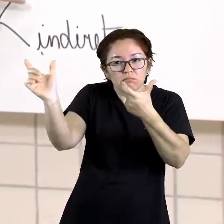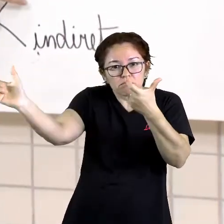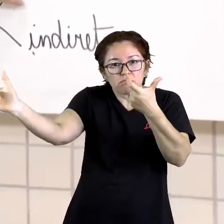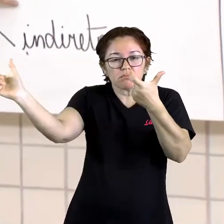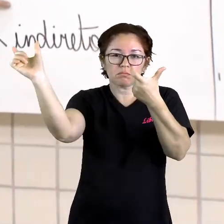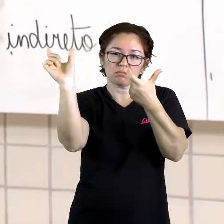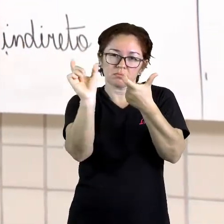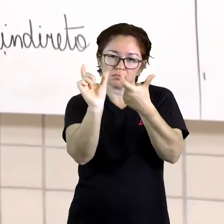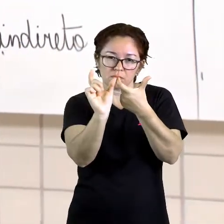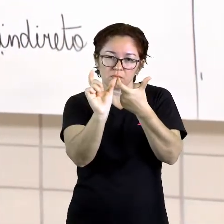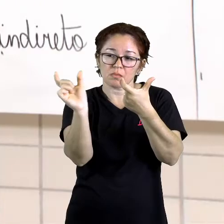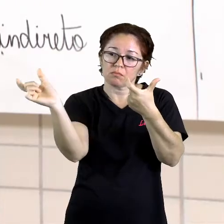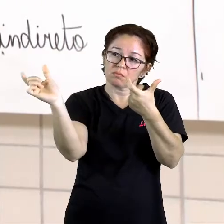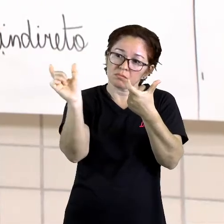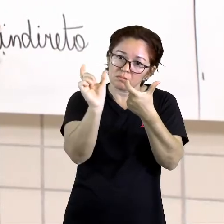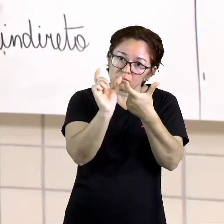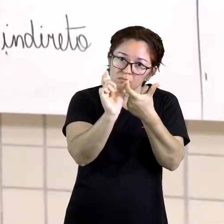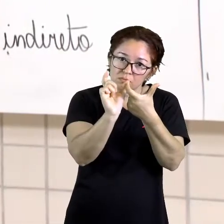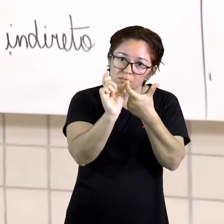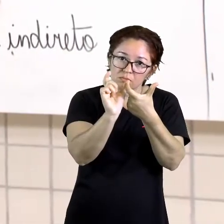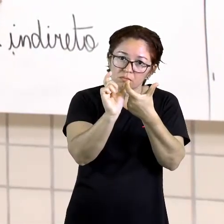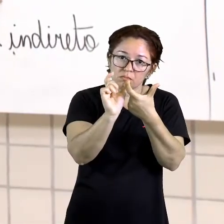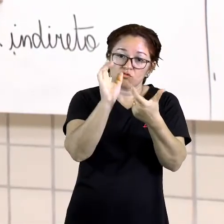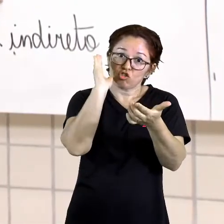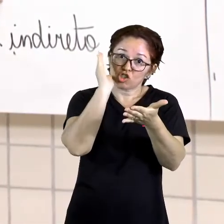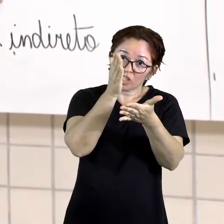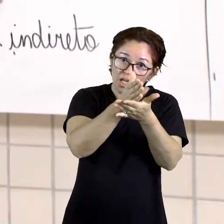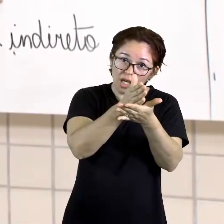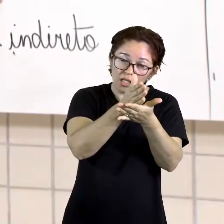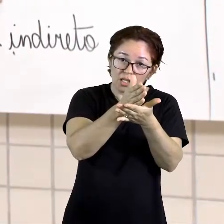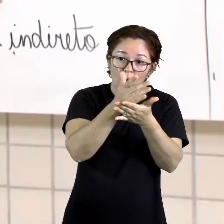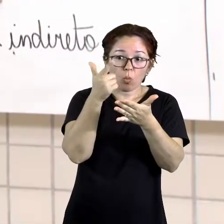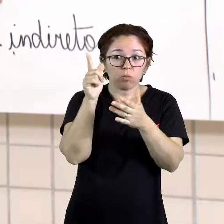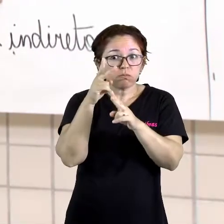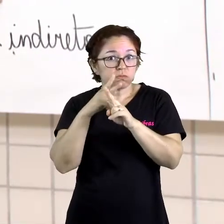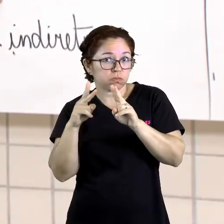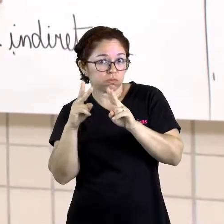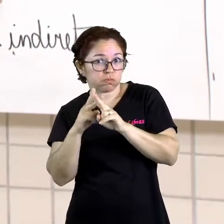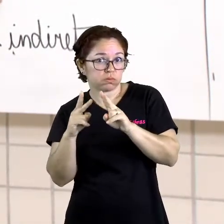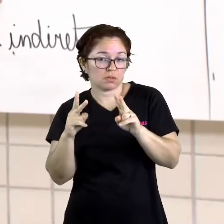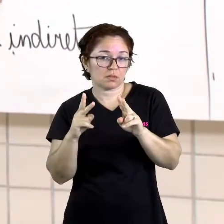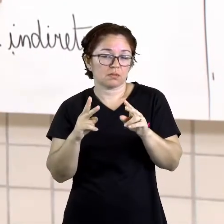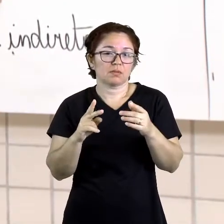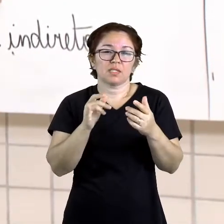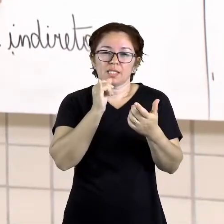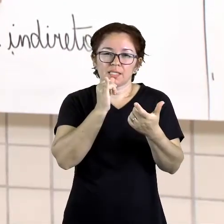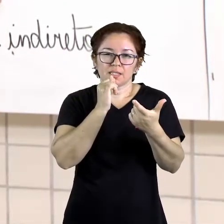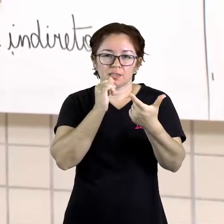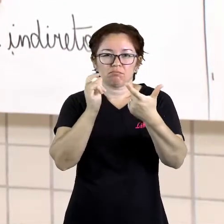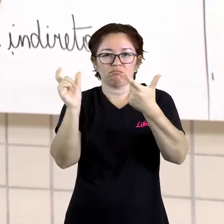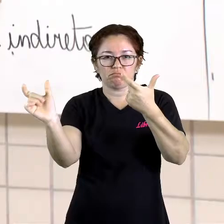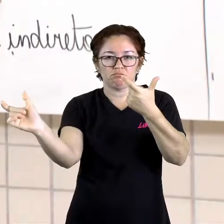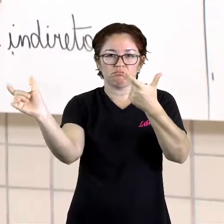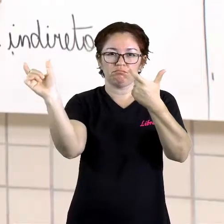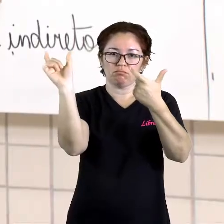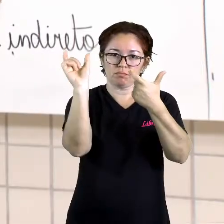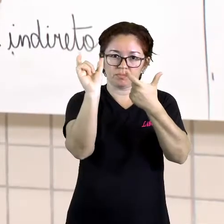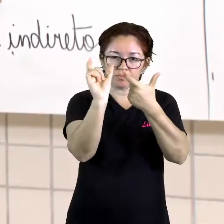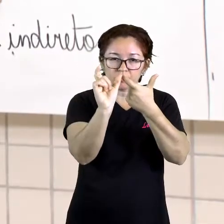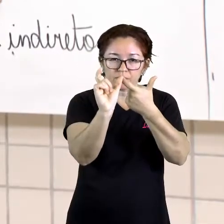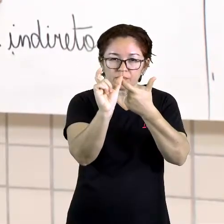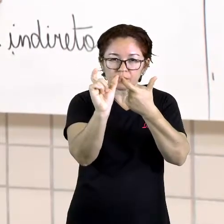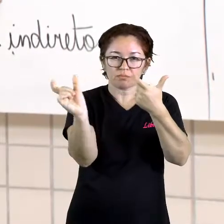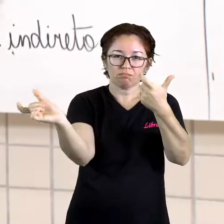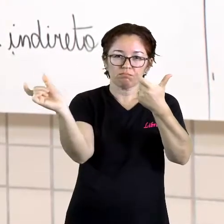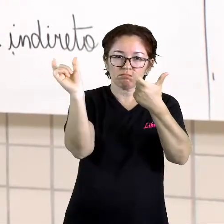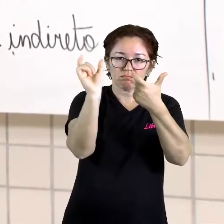de forma direta e de forma indireta. Se o complemento verbal vier de forma direta, sem auxílio de